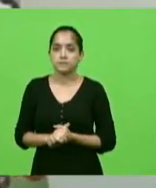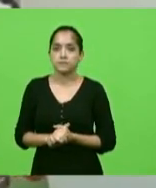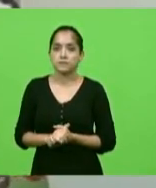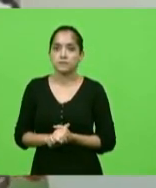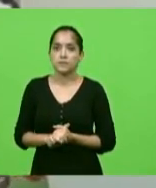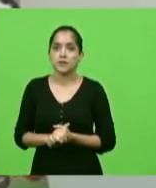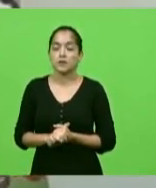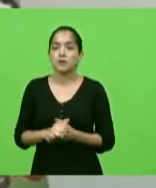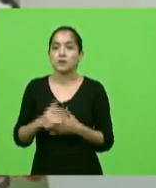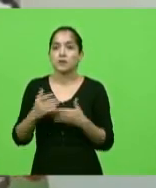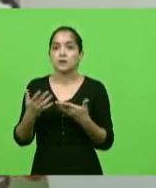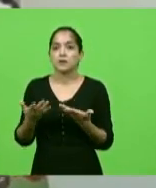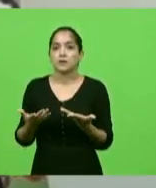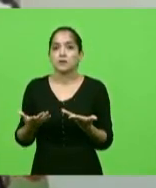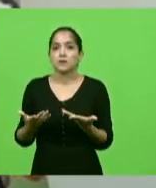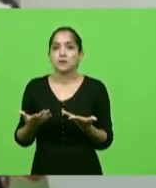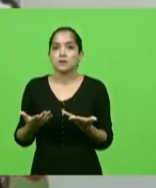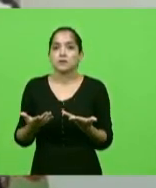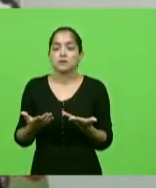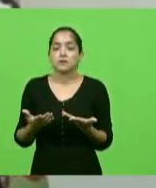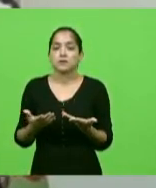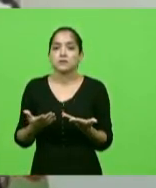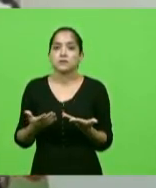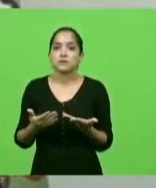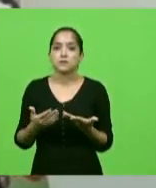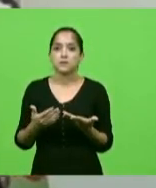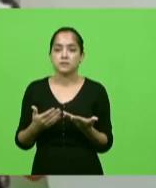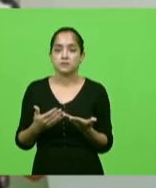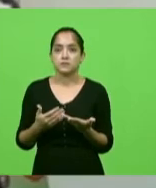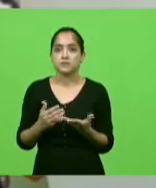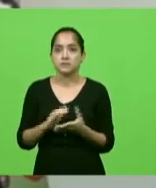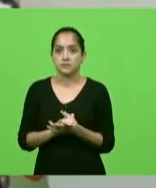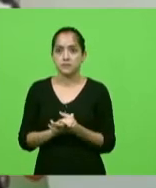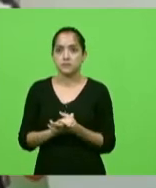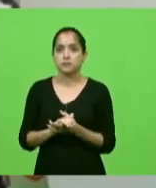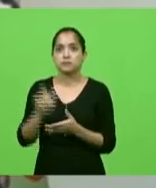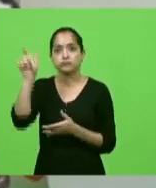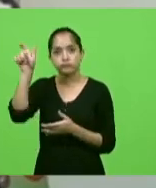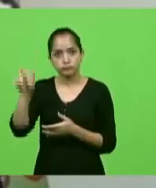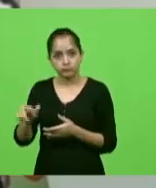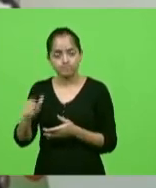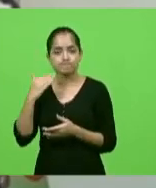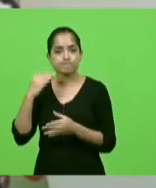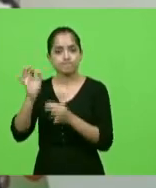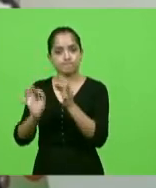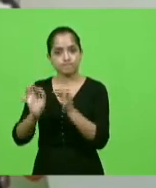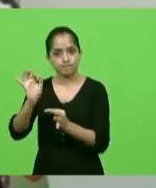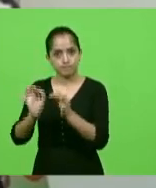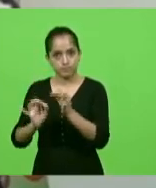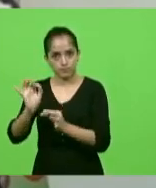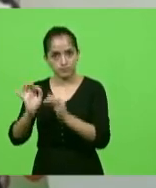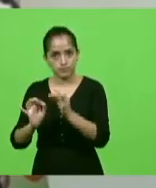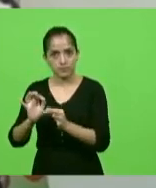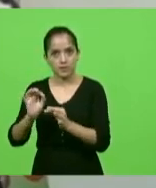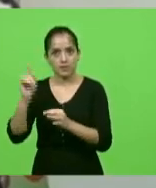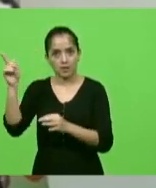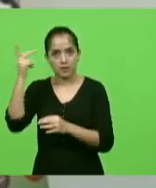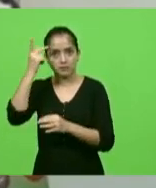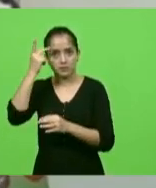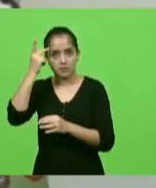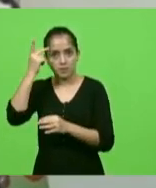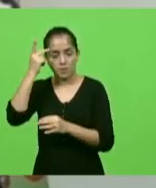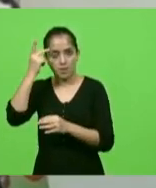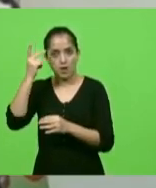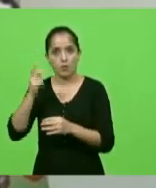a musa estiramentos é da obra coordenada por José Mauricio conti Juiz de Direito de São Paulo Doutor e mestre